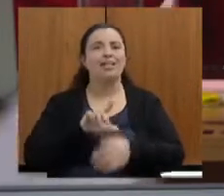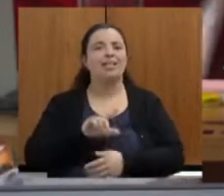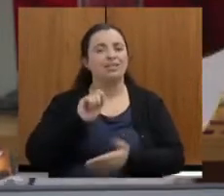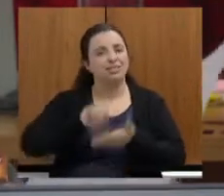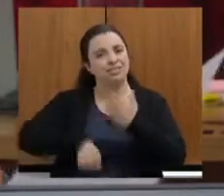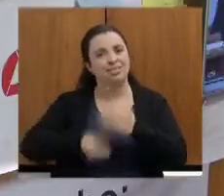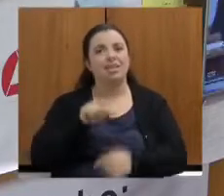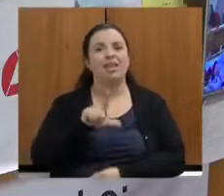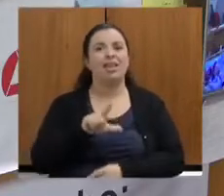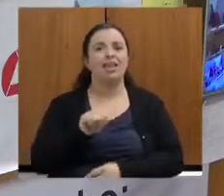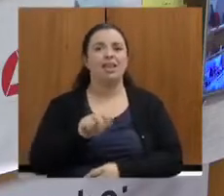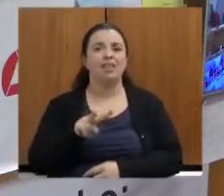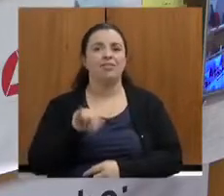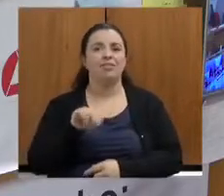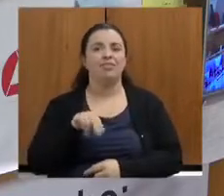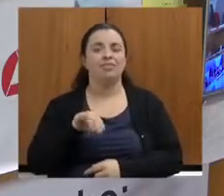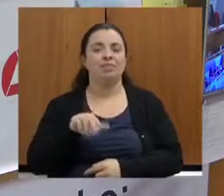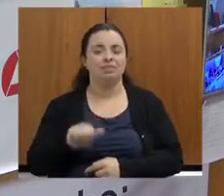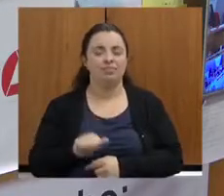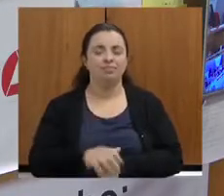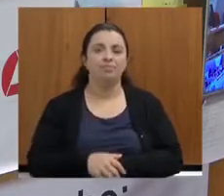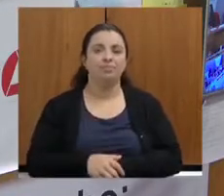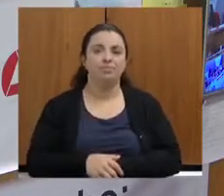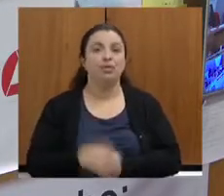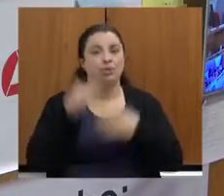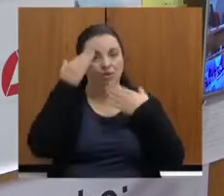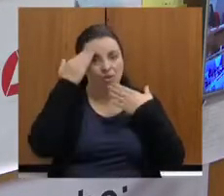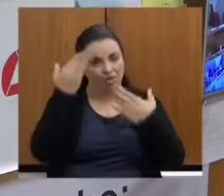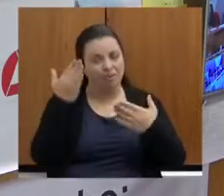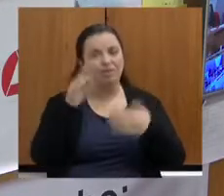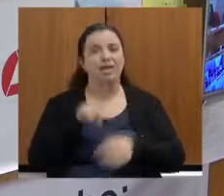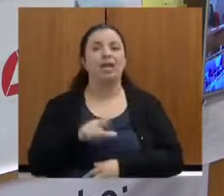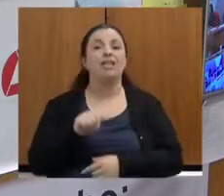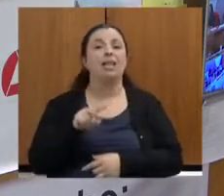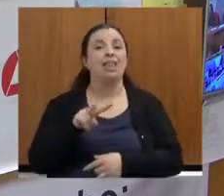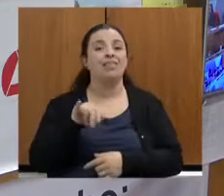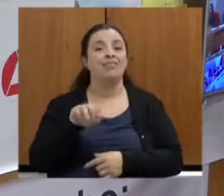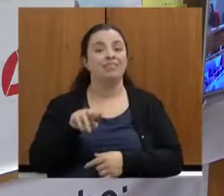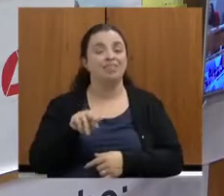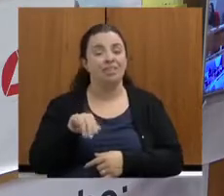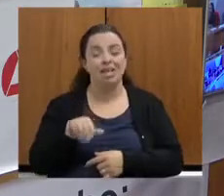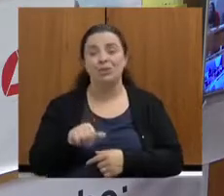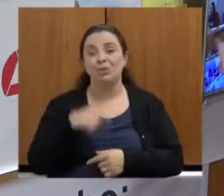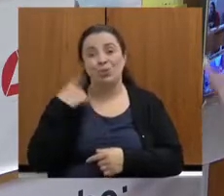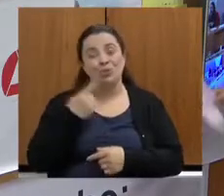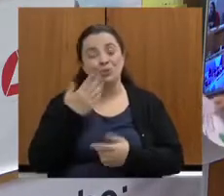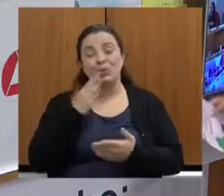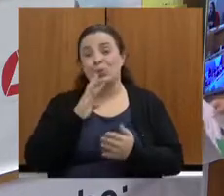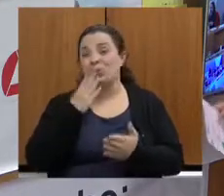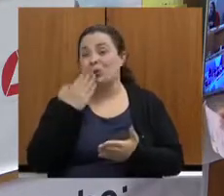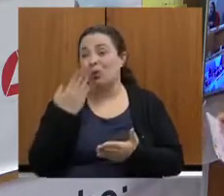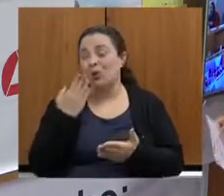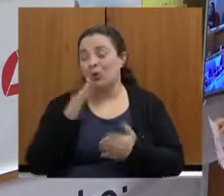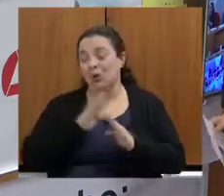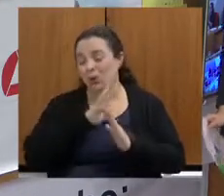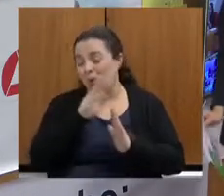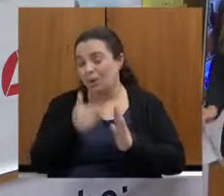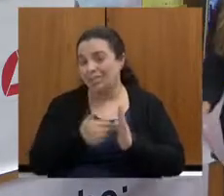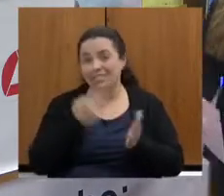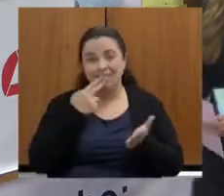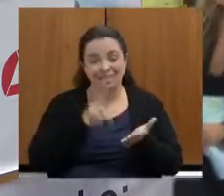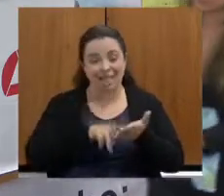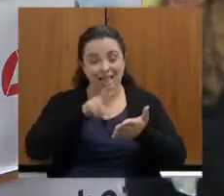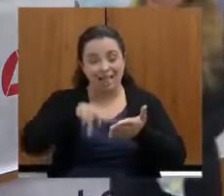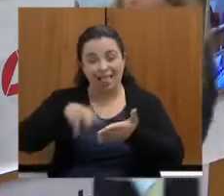é muito obrigada Lavínia nós não vamos poder ler todas as cartas aqui agora a gente Mas